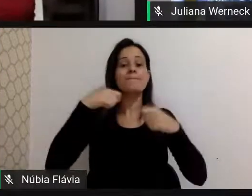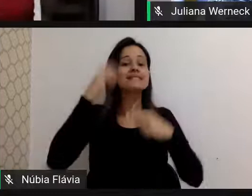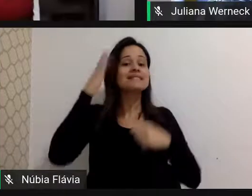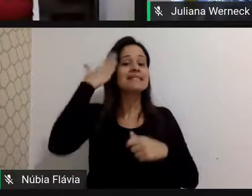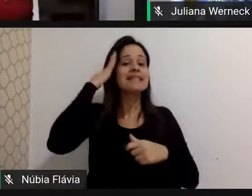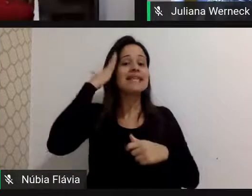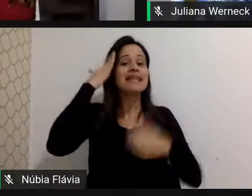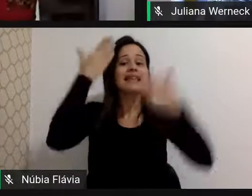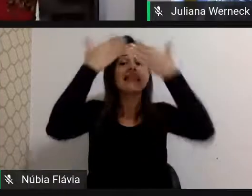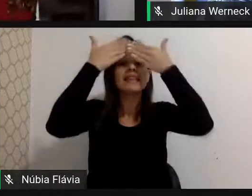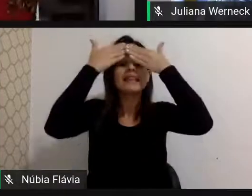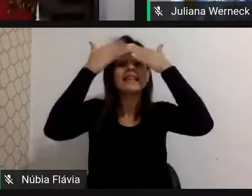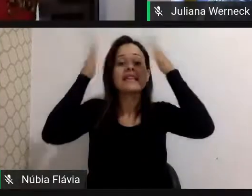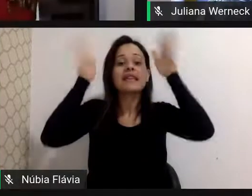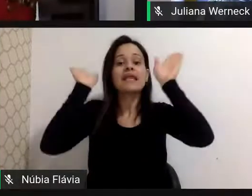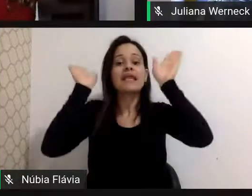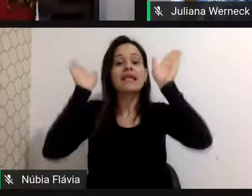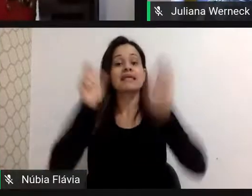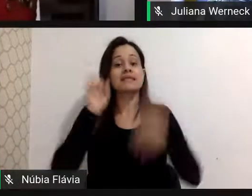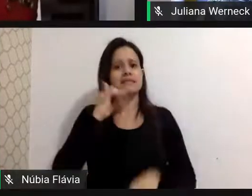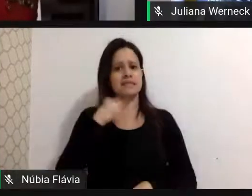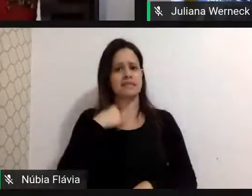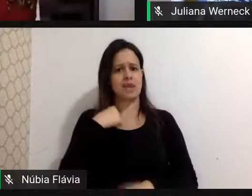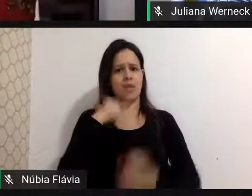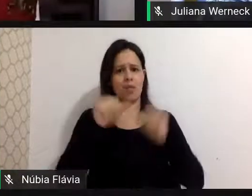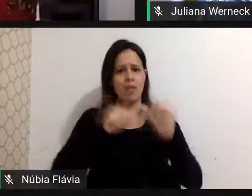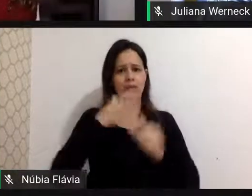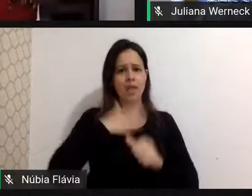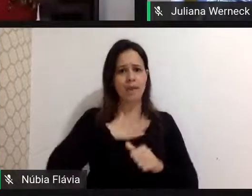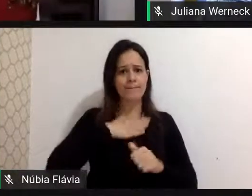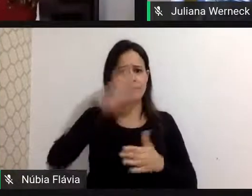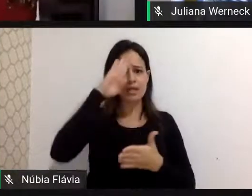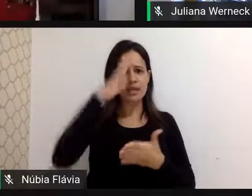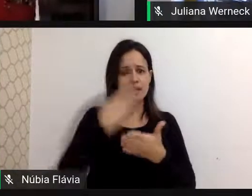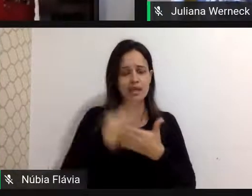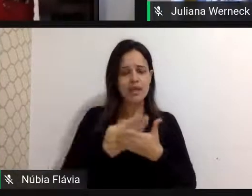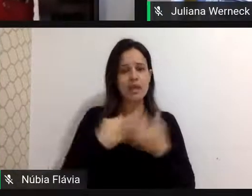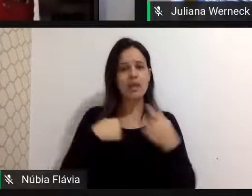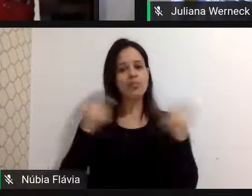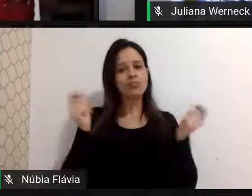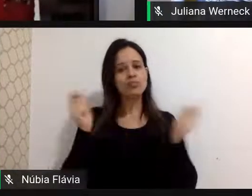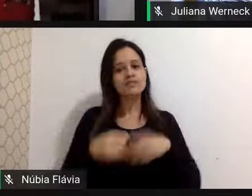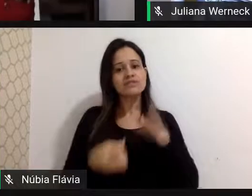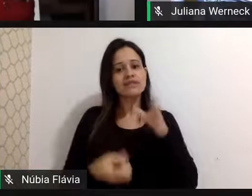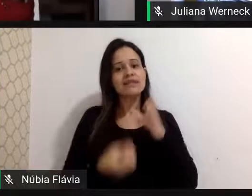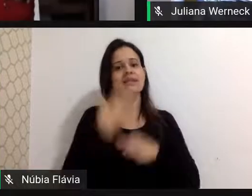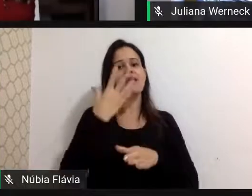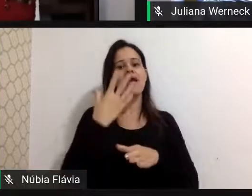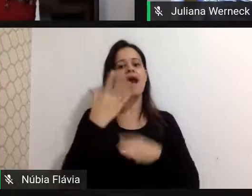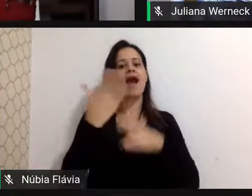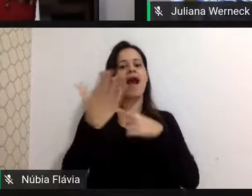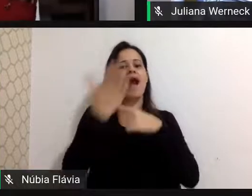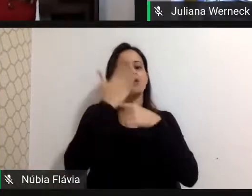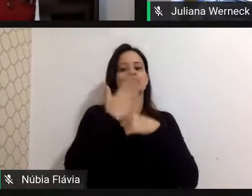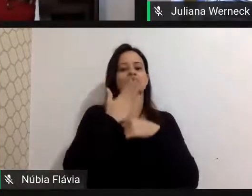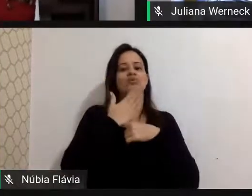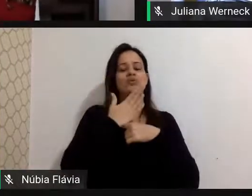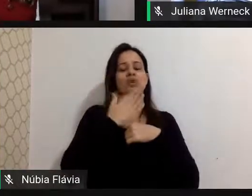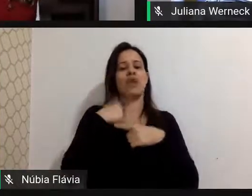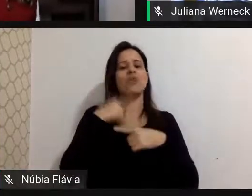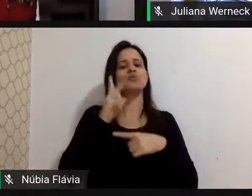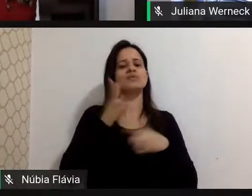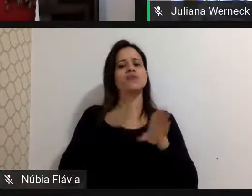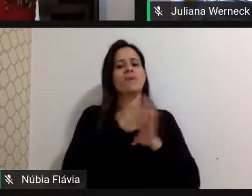Que se eu posso mudar as minhas crenças, eu posso criar crenças que vão me ajudar. Então, o conselho que eu sempre dou para as